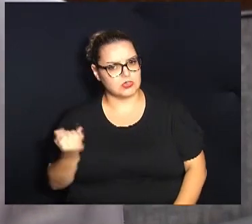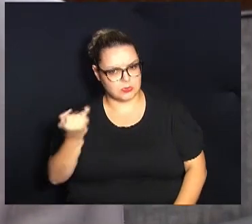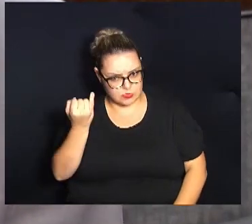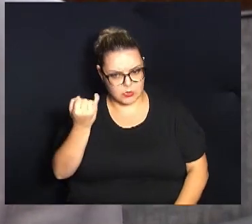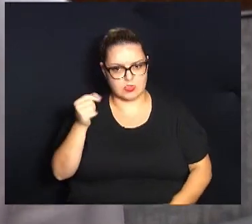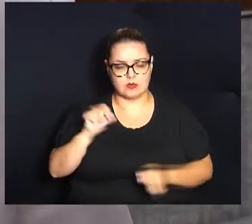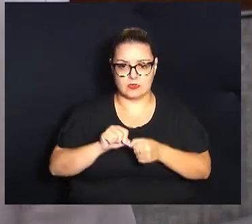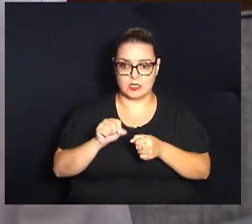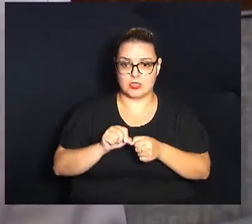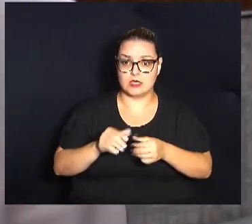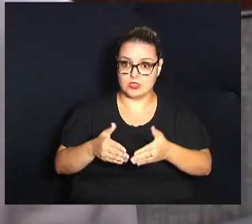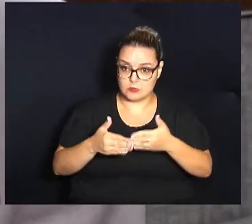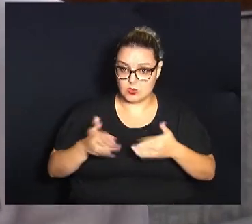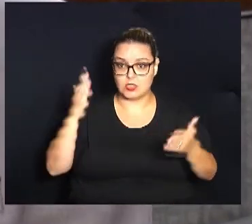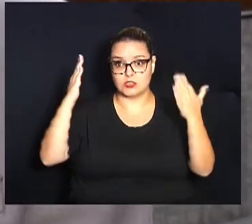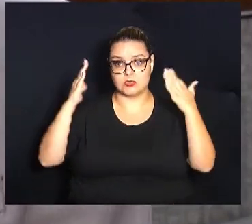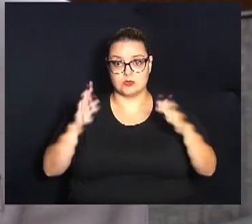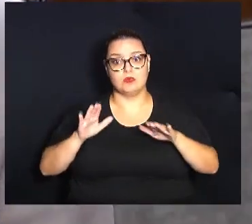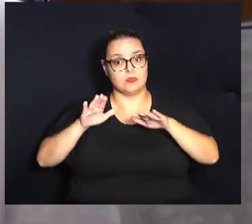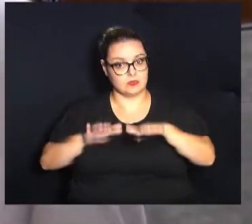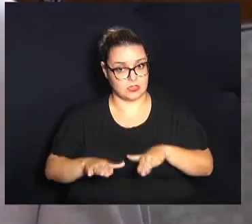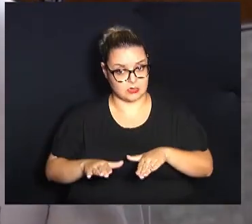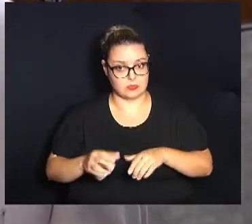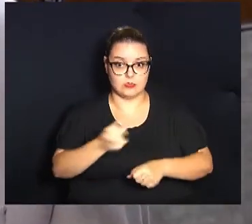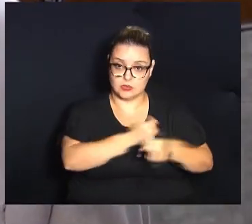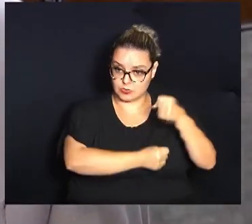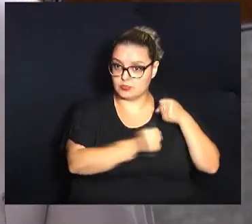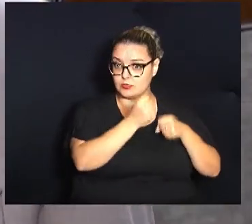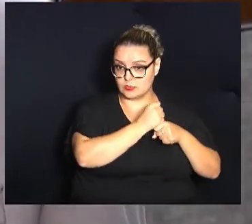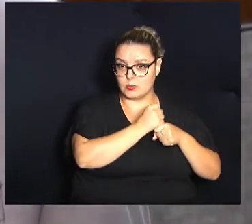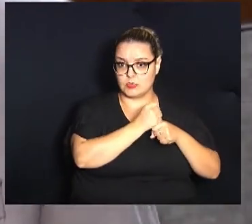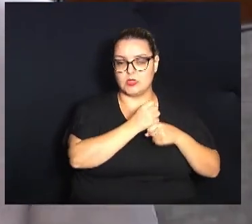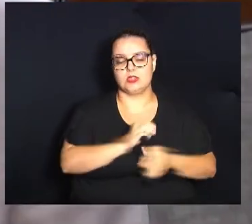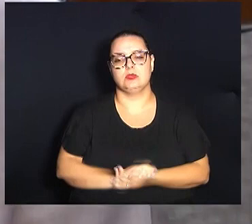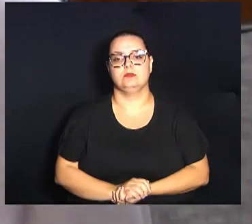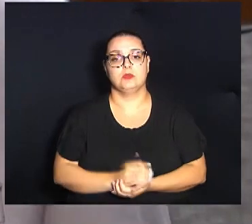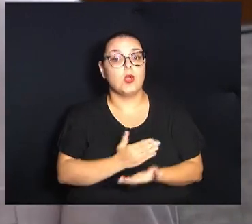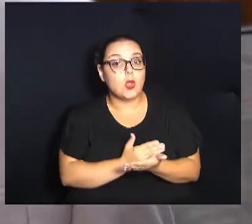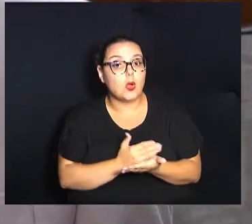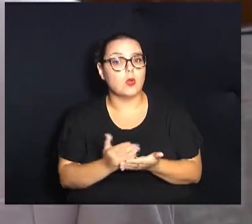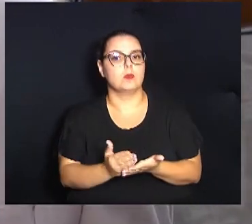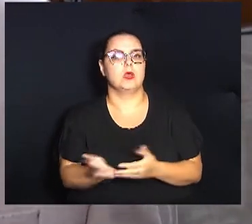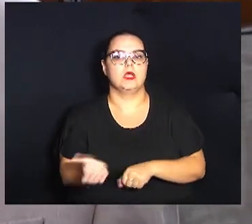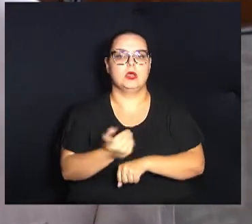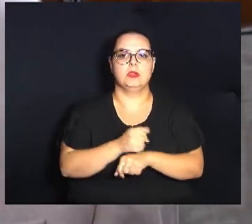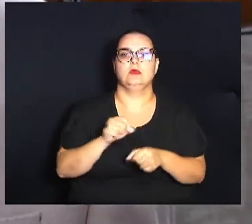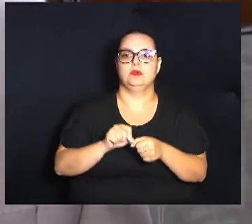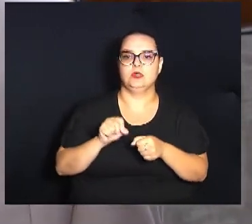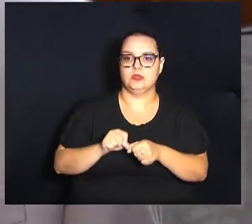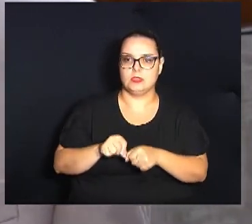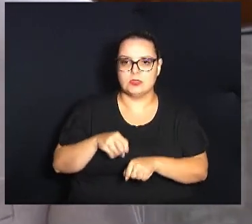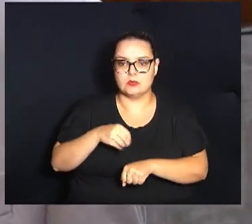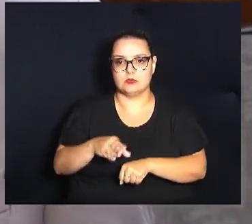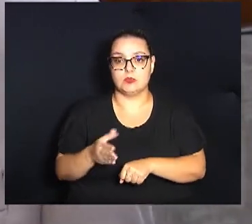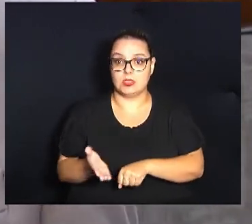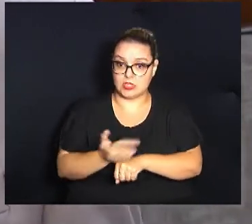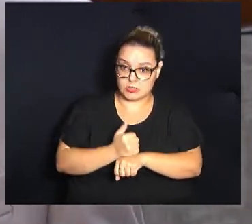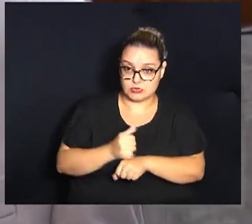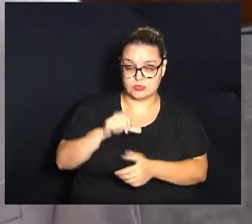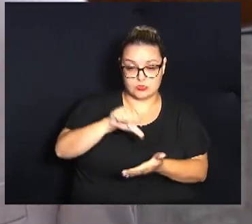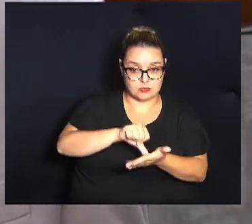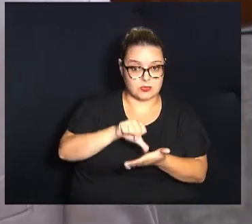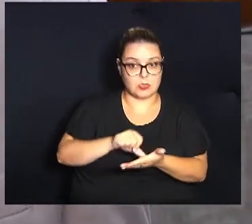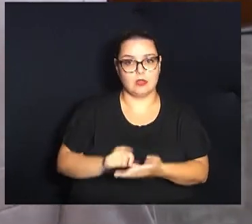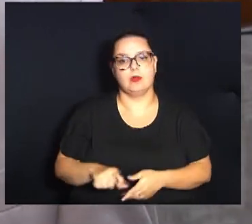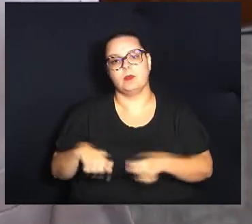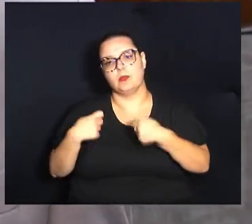esse pedido da carreta. E ela foi instalada lá o ano passado. No princípio, antes da gente fazer uma indicação precoce de uma unidade, a gente tinha